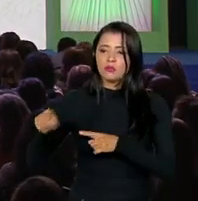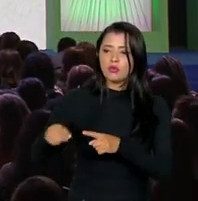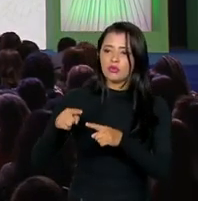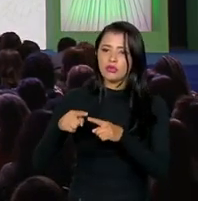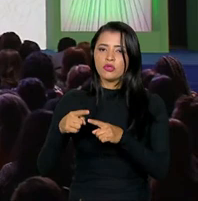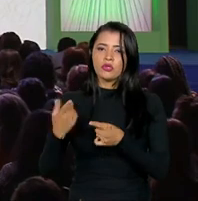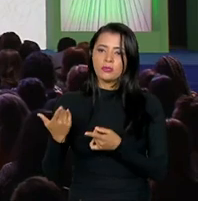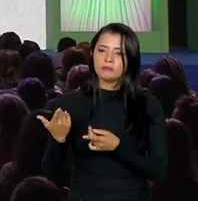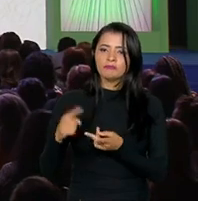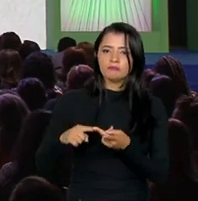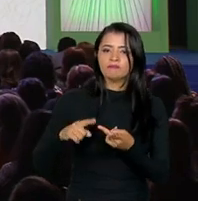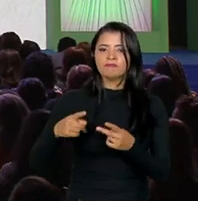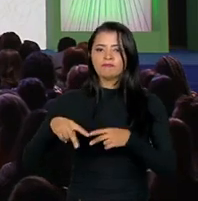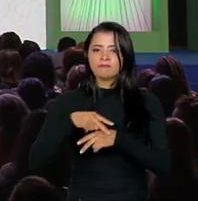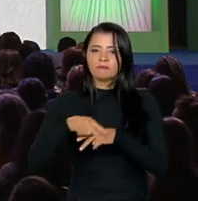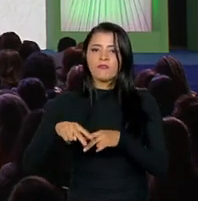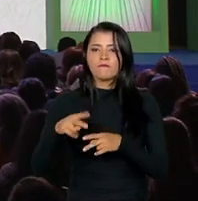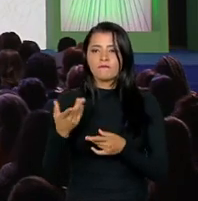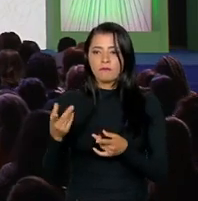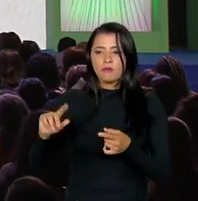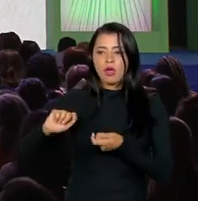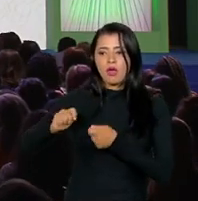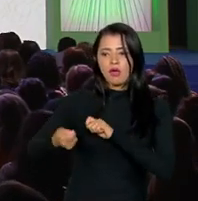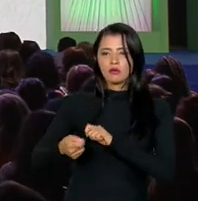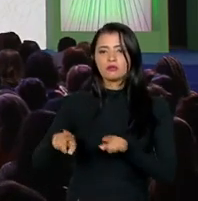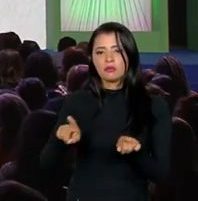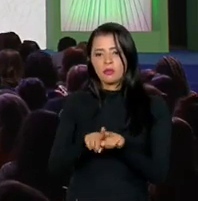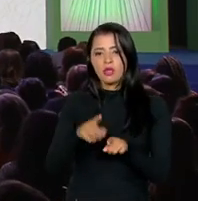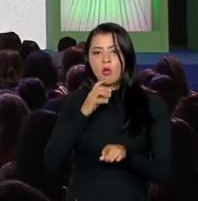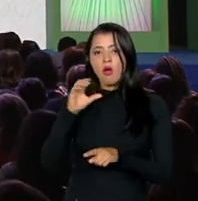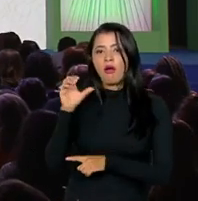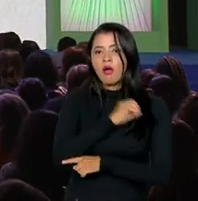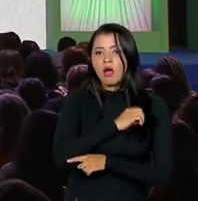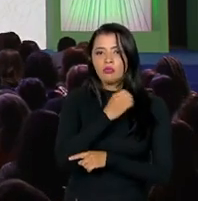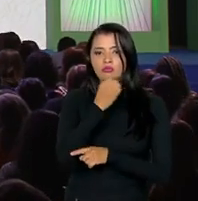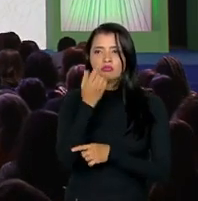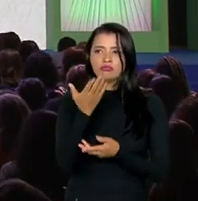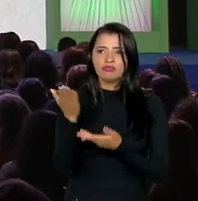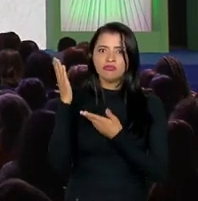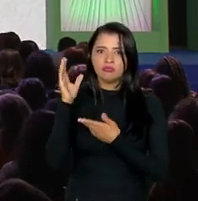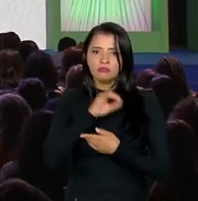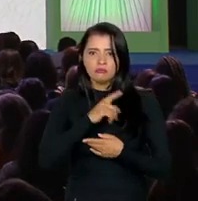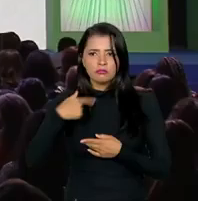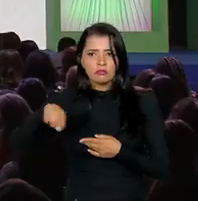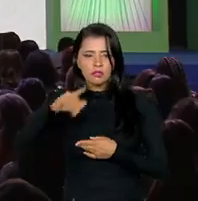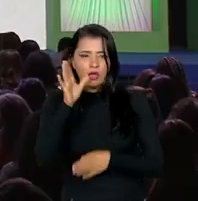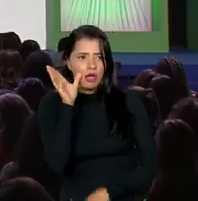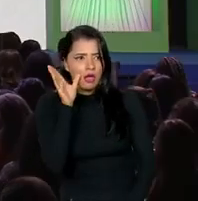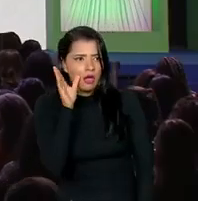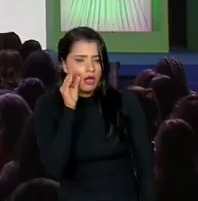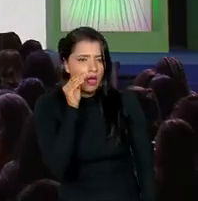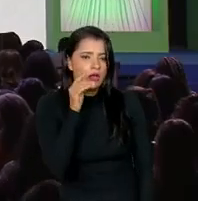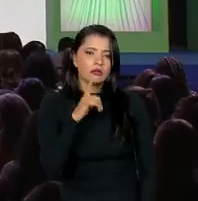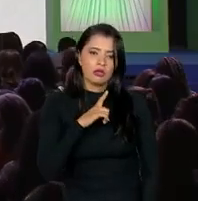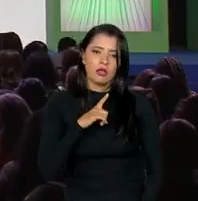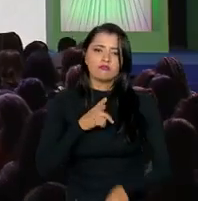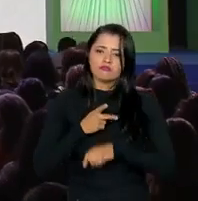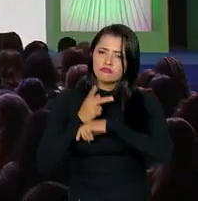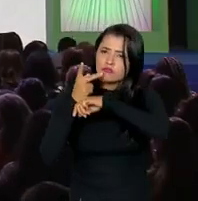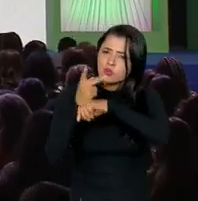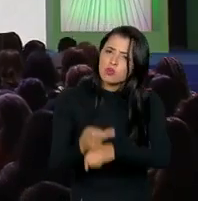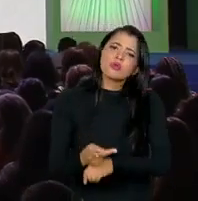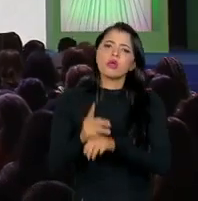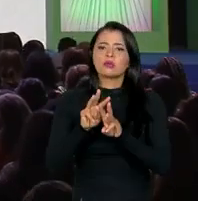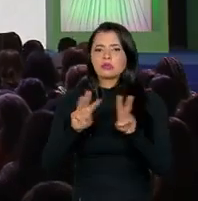verde e de adaptação. Eu estou passando aqui rapidamente, mas para que isso desperte a curiosidade de vocês procurarem